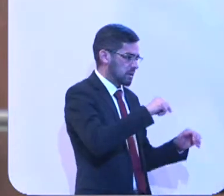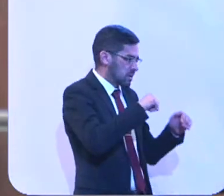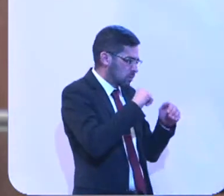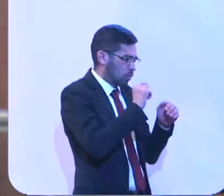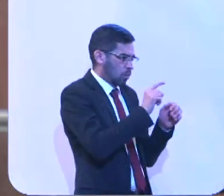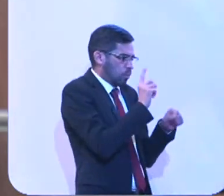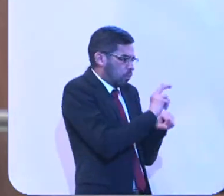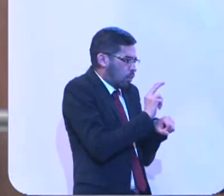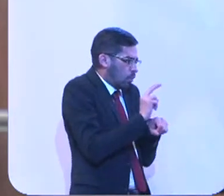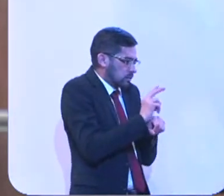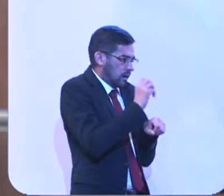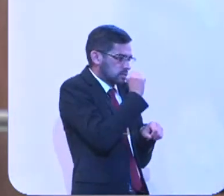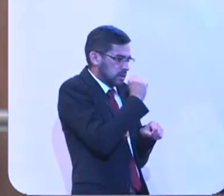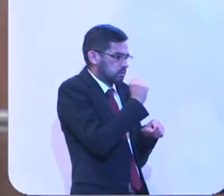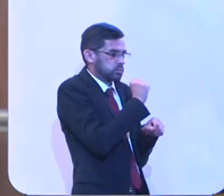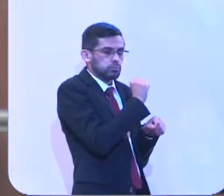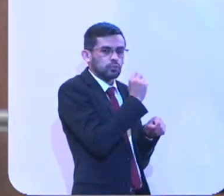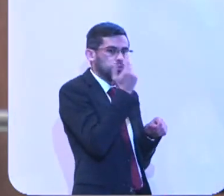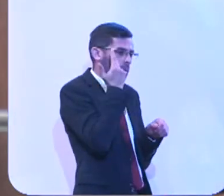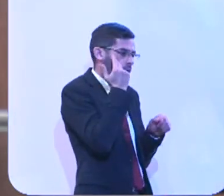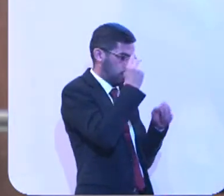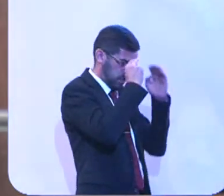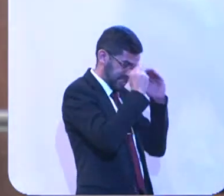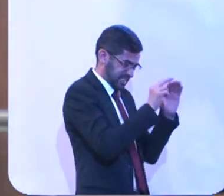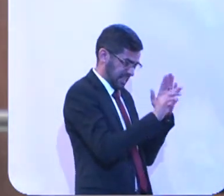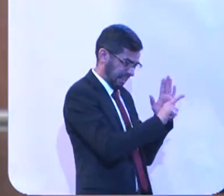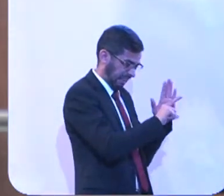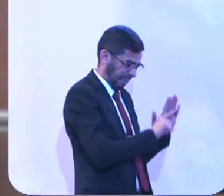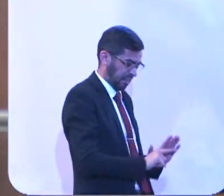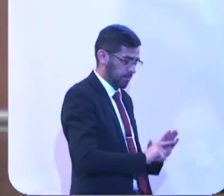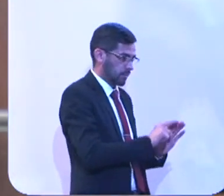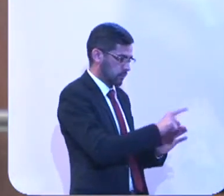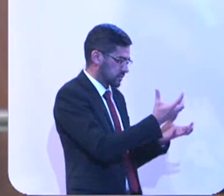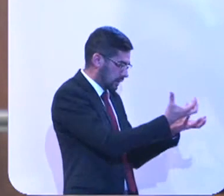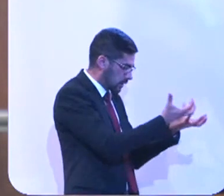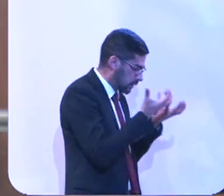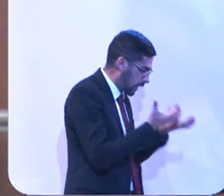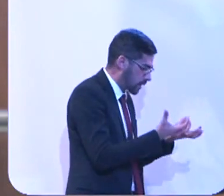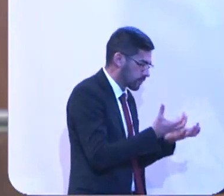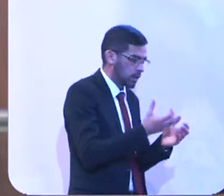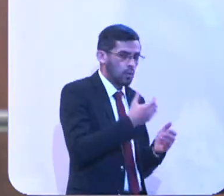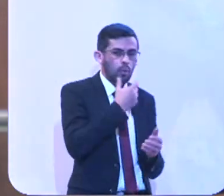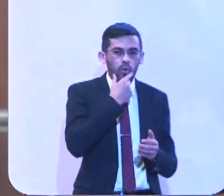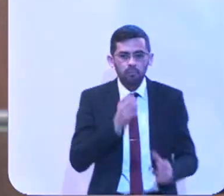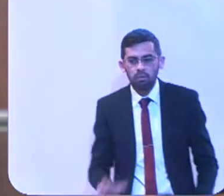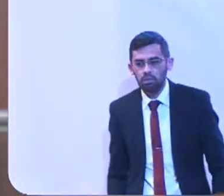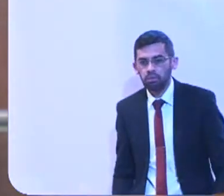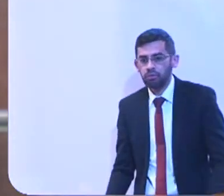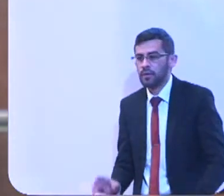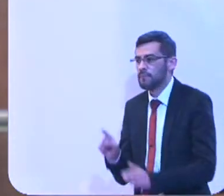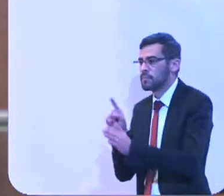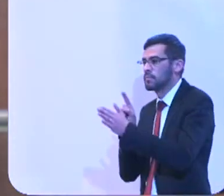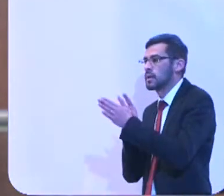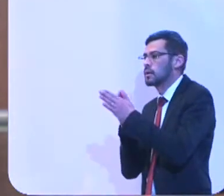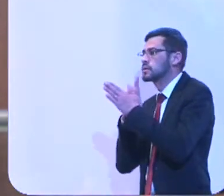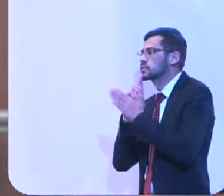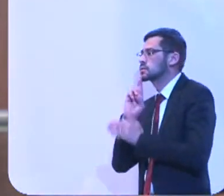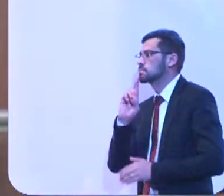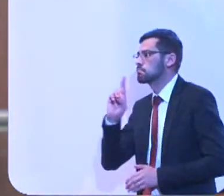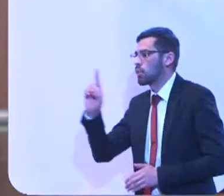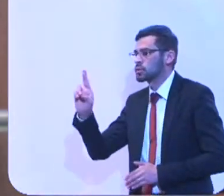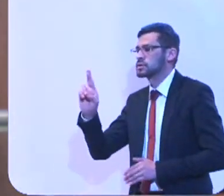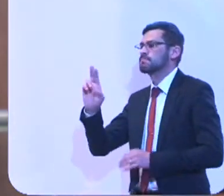guardar o sábado de determinada maneira? Você está disposto? E quando ele diz e responde a Jesus